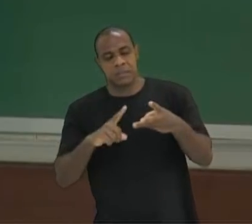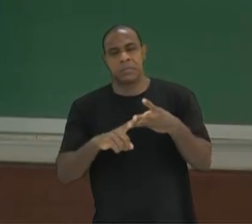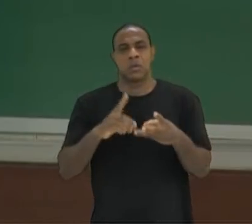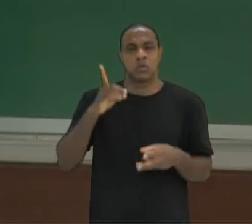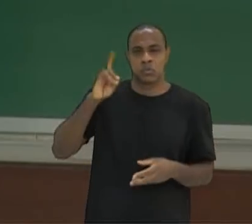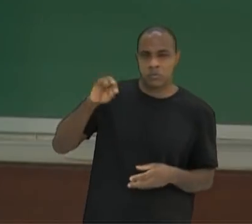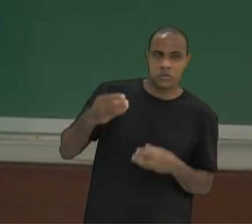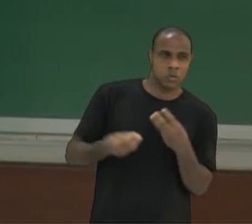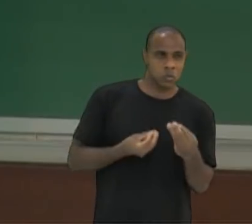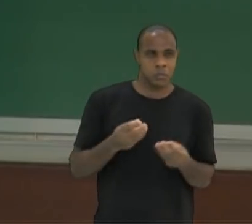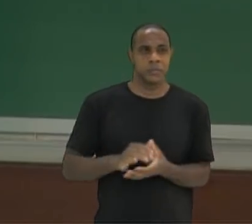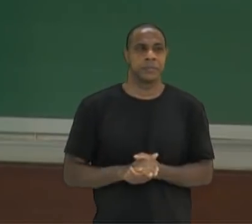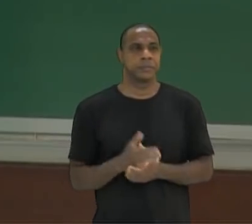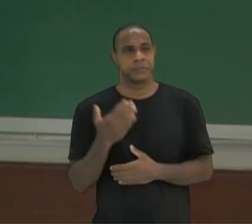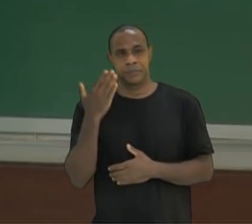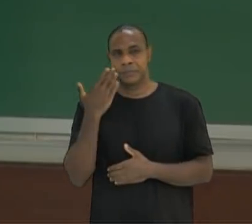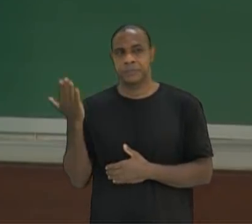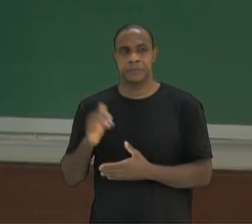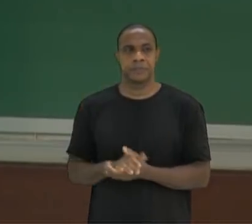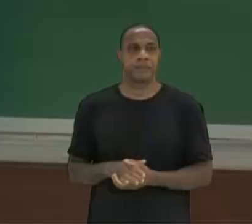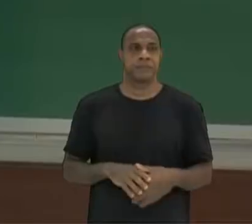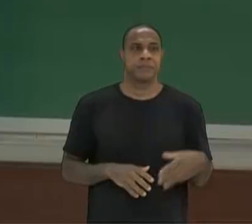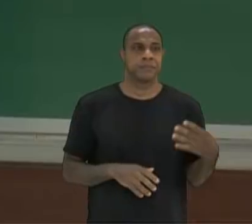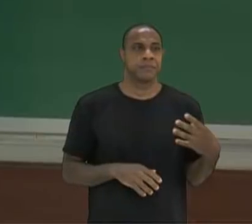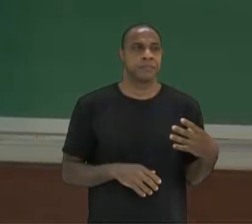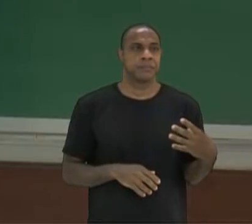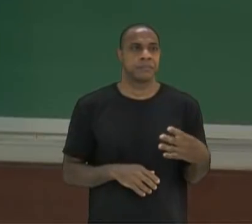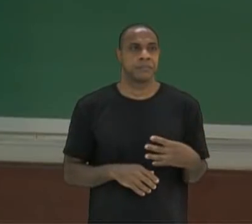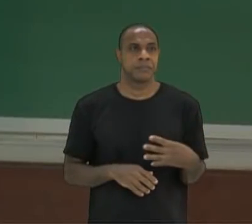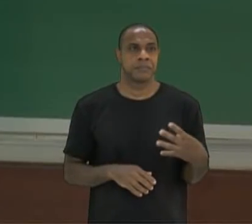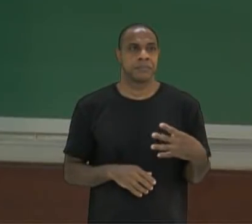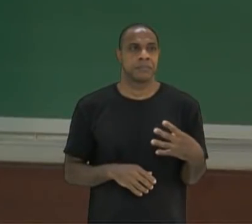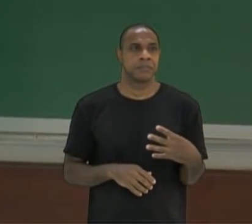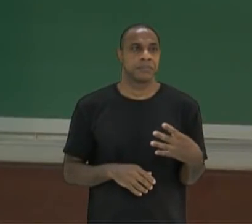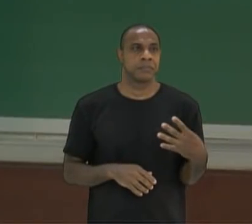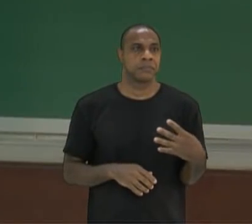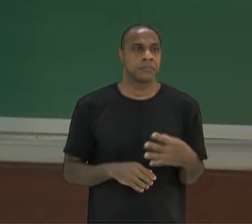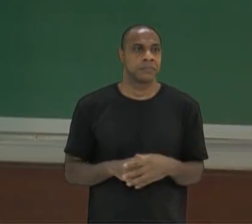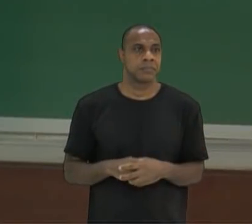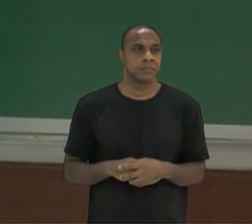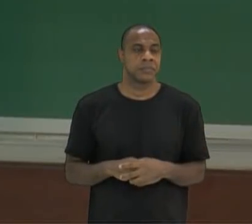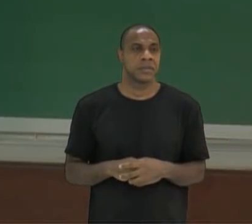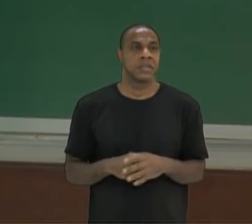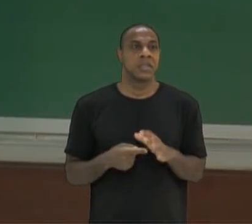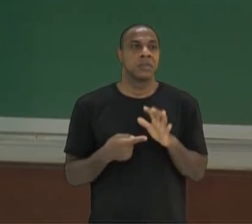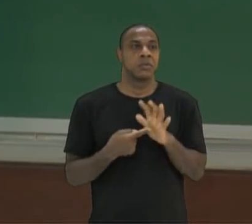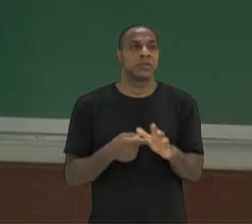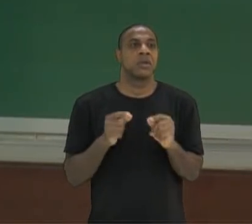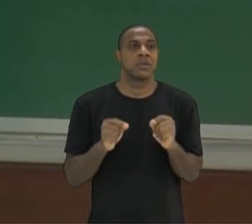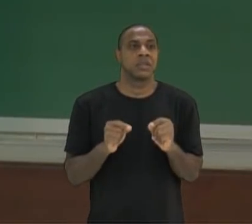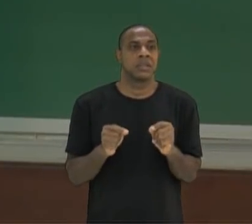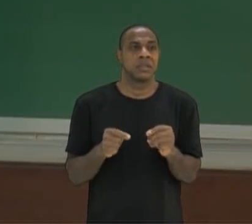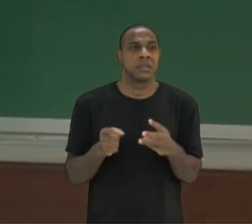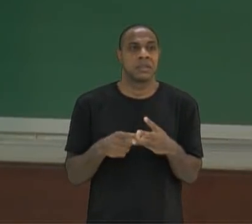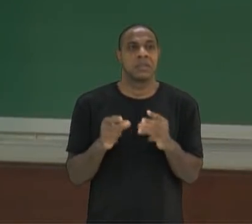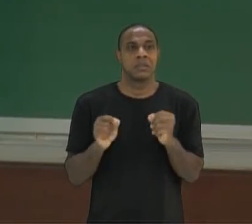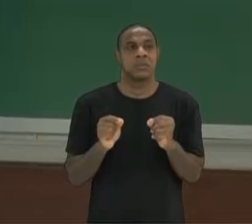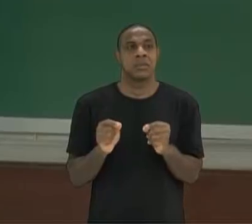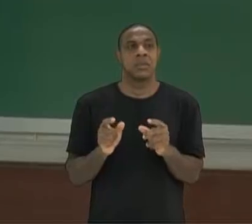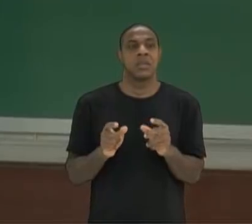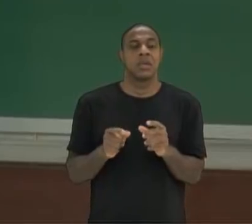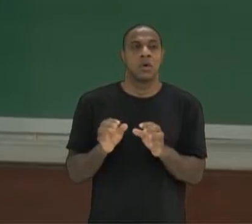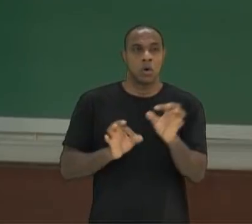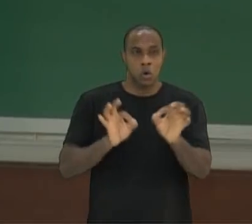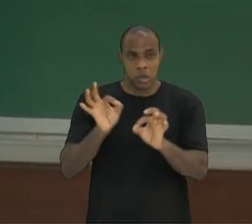etc. Terceiro passo, identificar as ideias principais do texto e organizá-las. Quarto